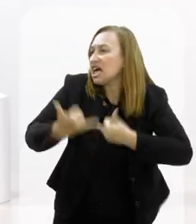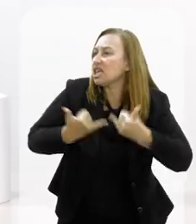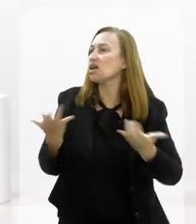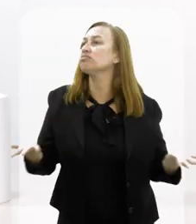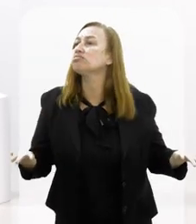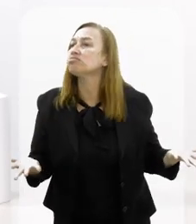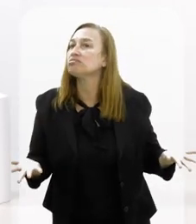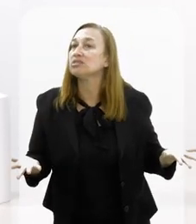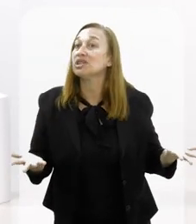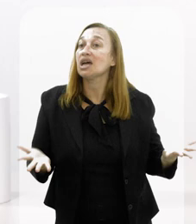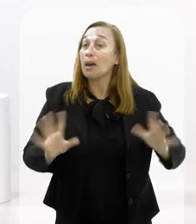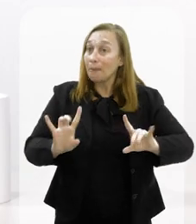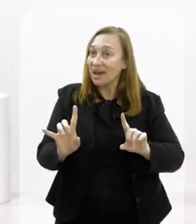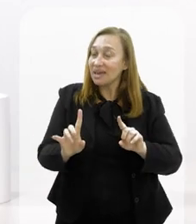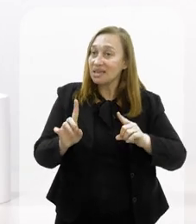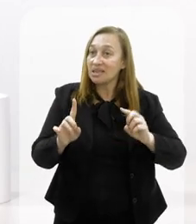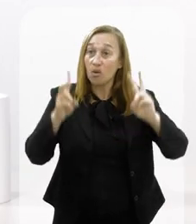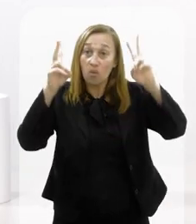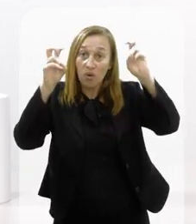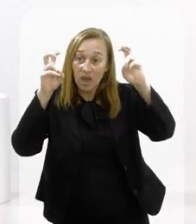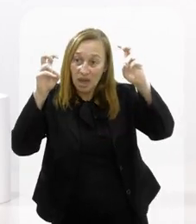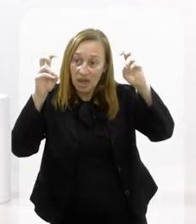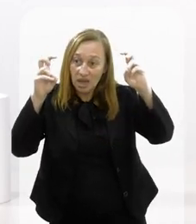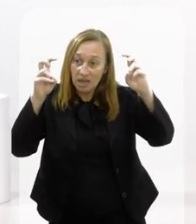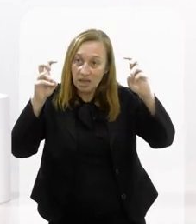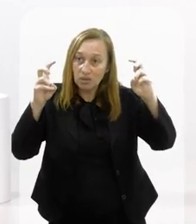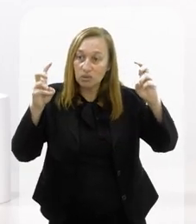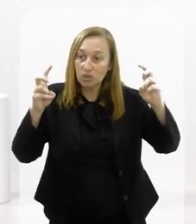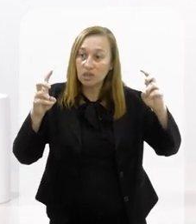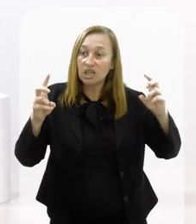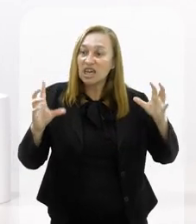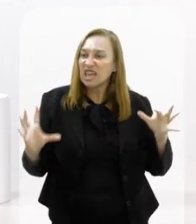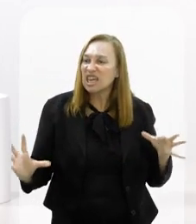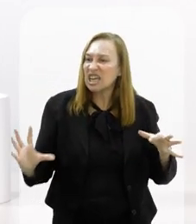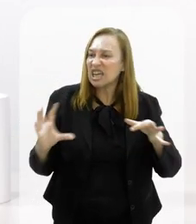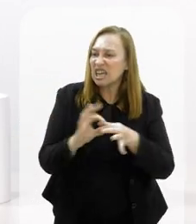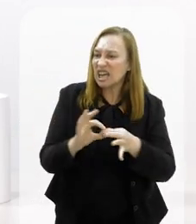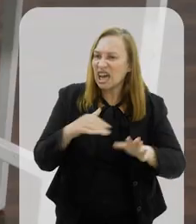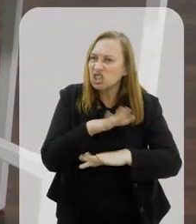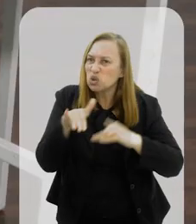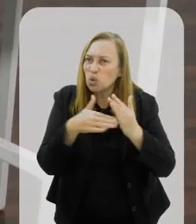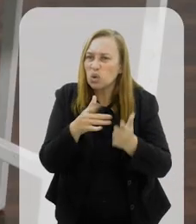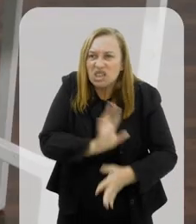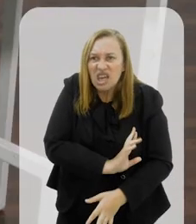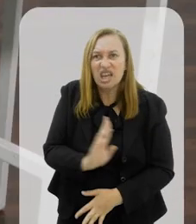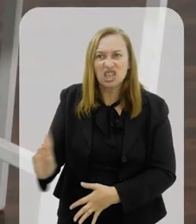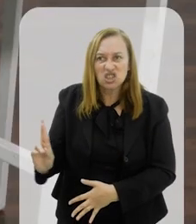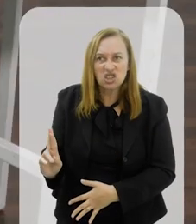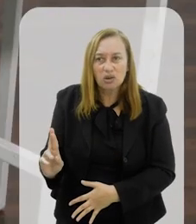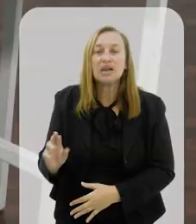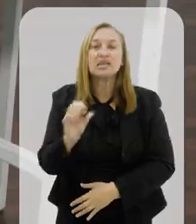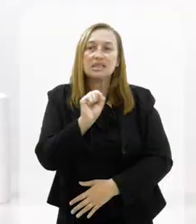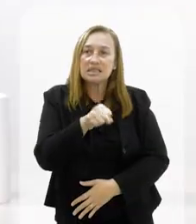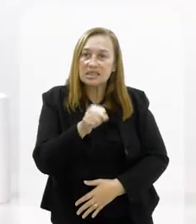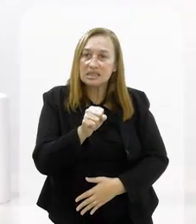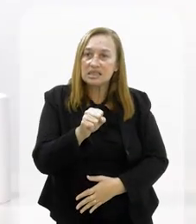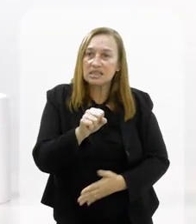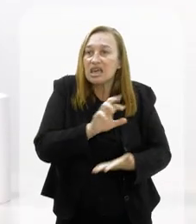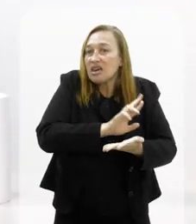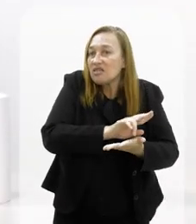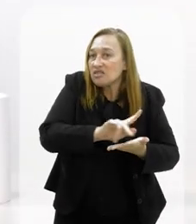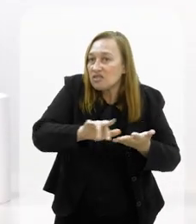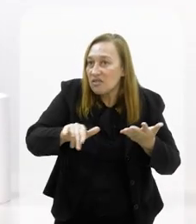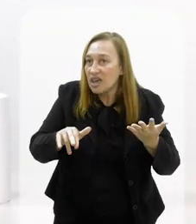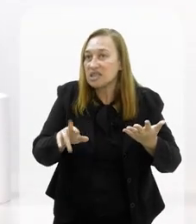em Alto Nível mas é um enredo que que lida com sincretismo todas as Vertentes religiosas S Sim a gente vai vai flertar com